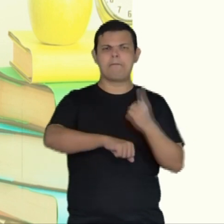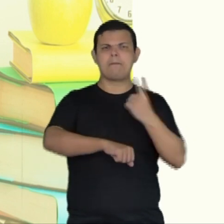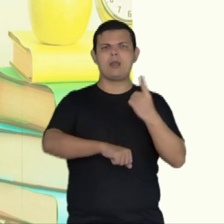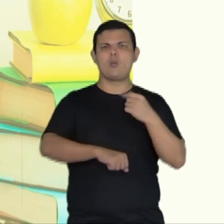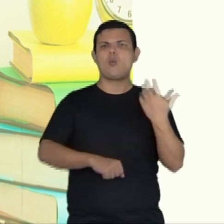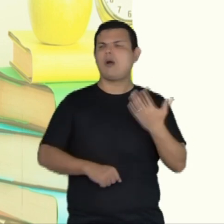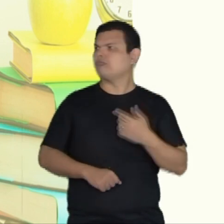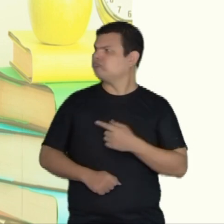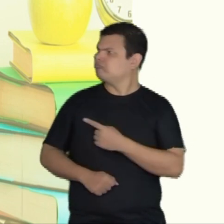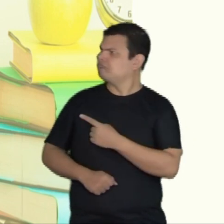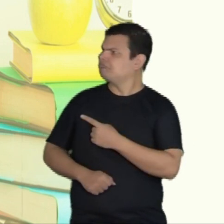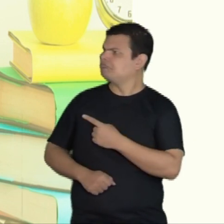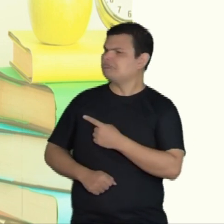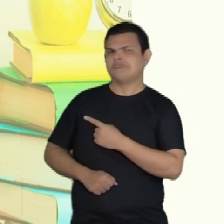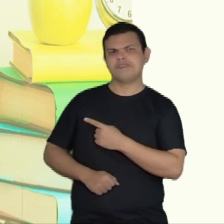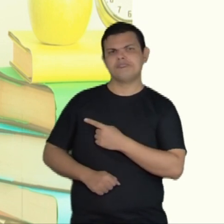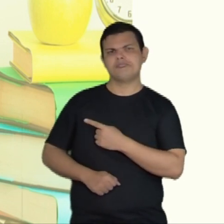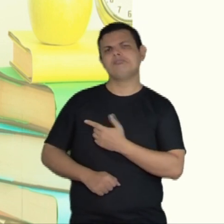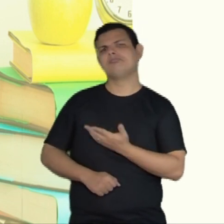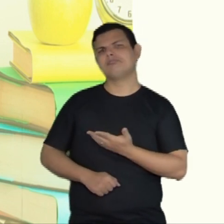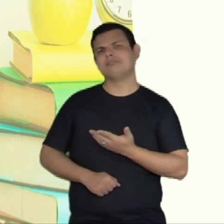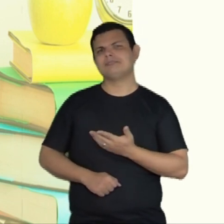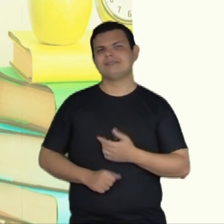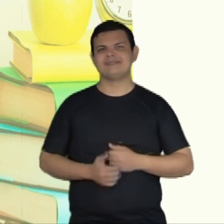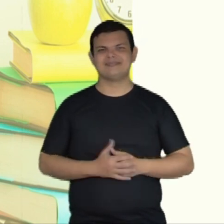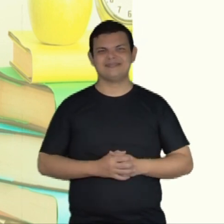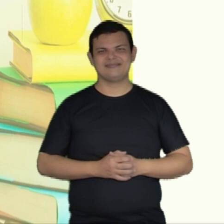marcando? Tempo para você.